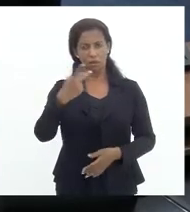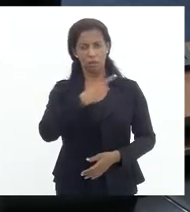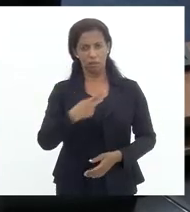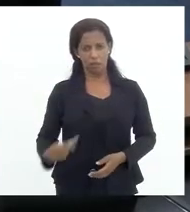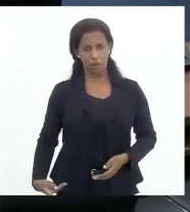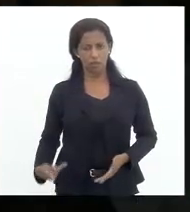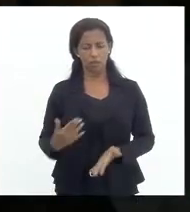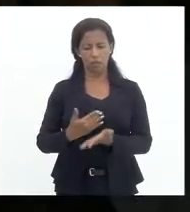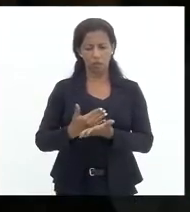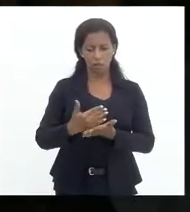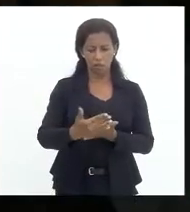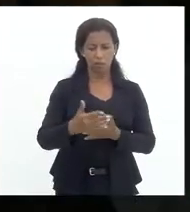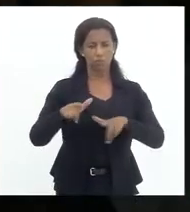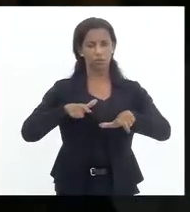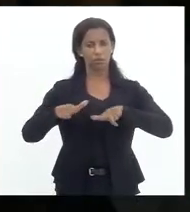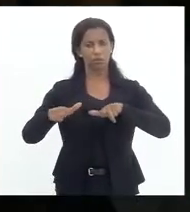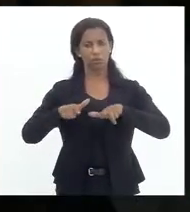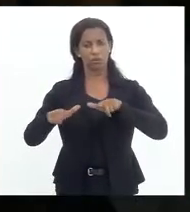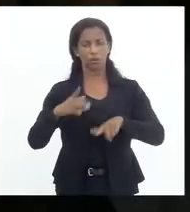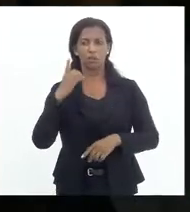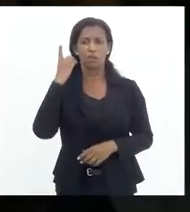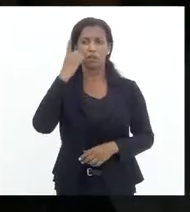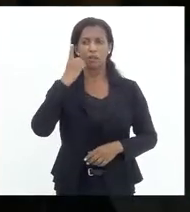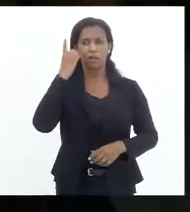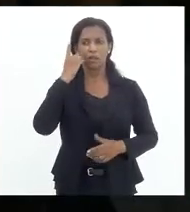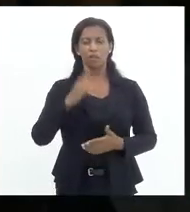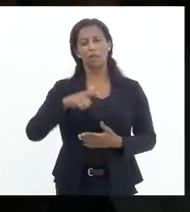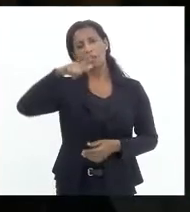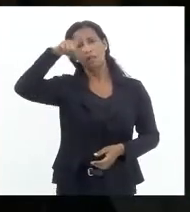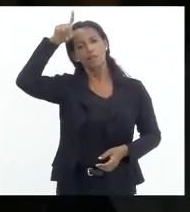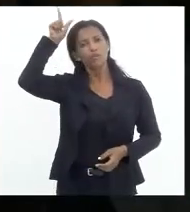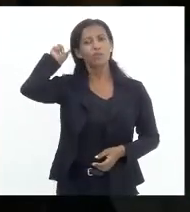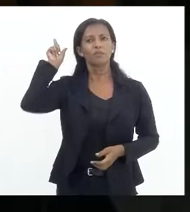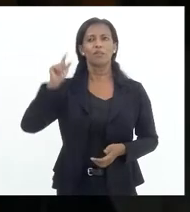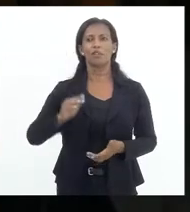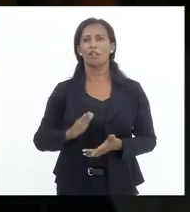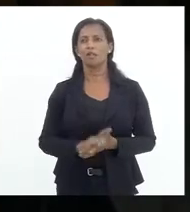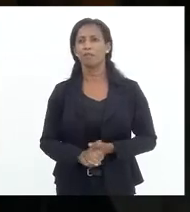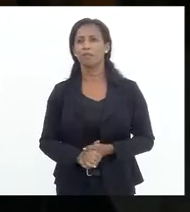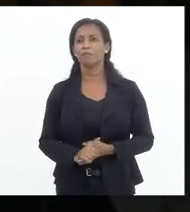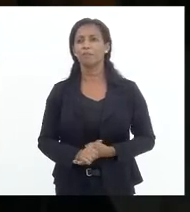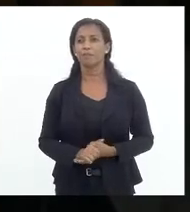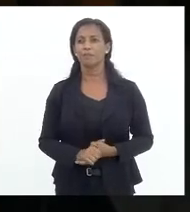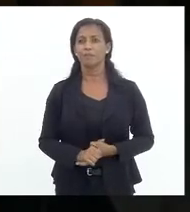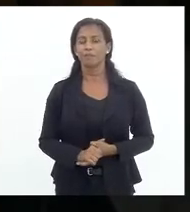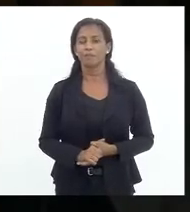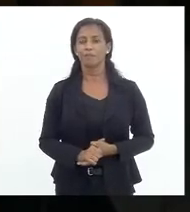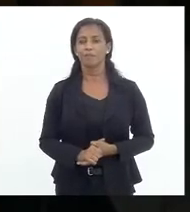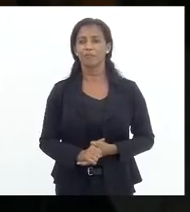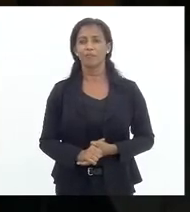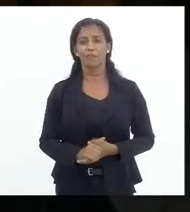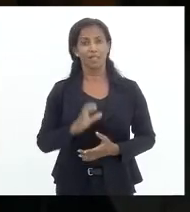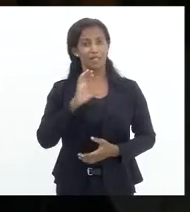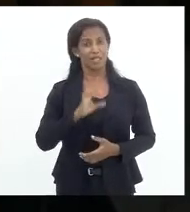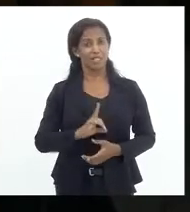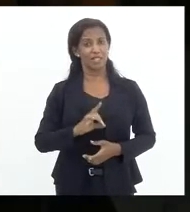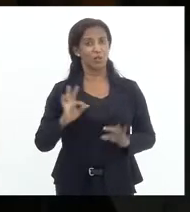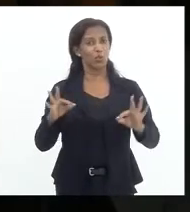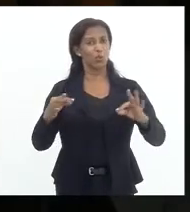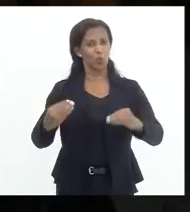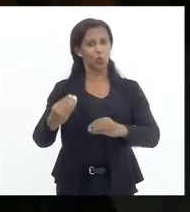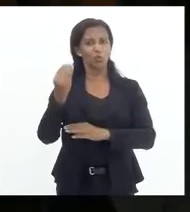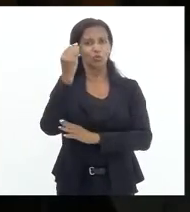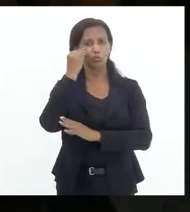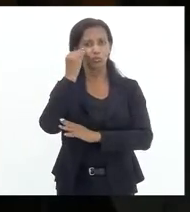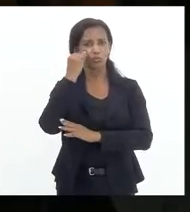Inicial Deputado Luiz Paulo os cidadãos E cidadãs que